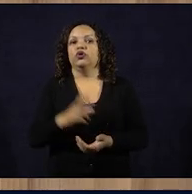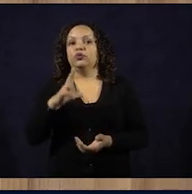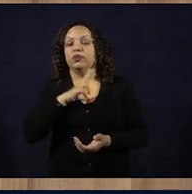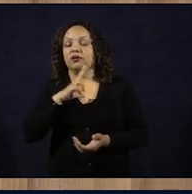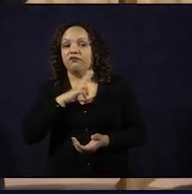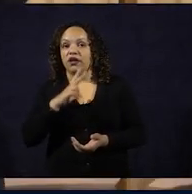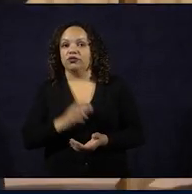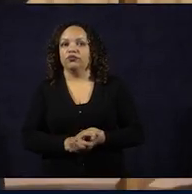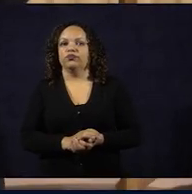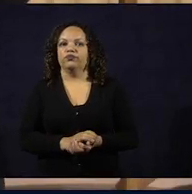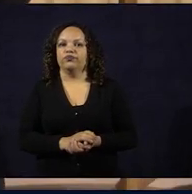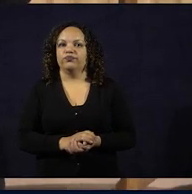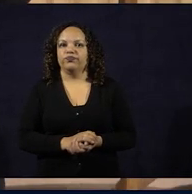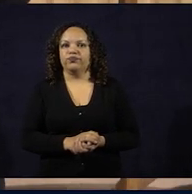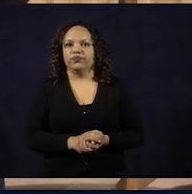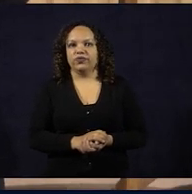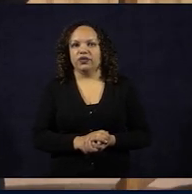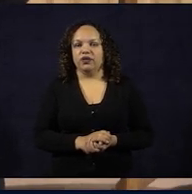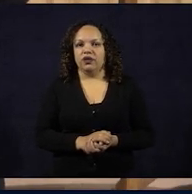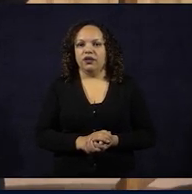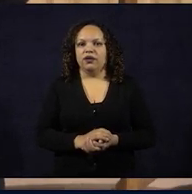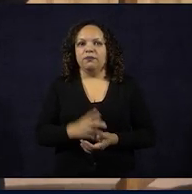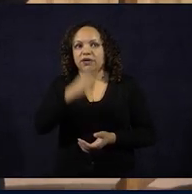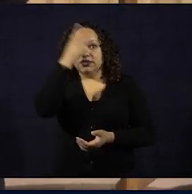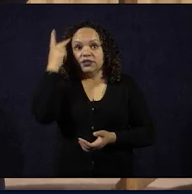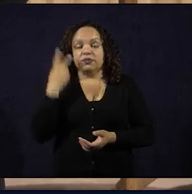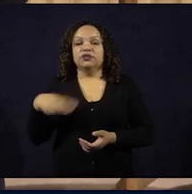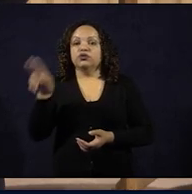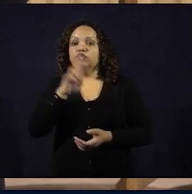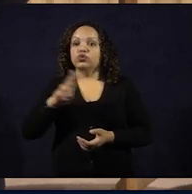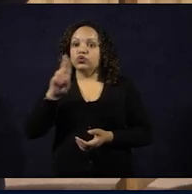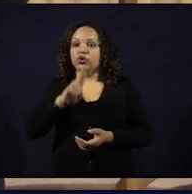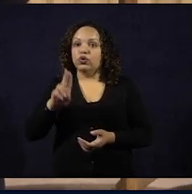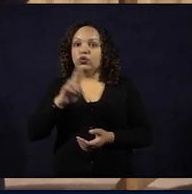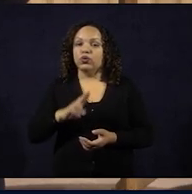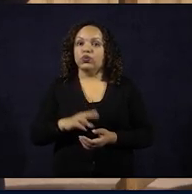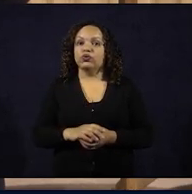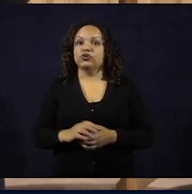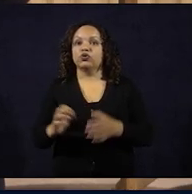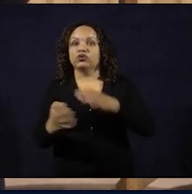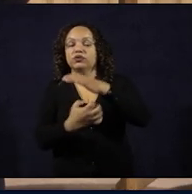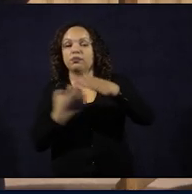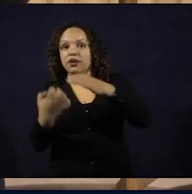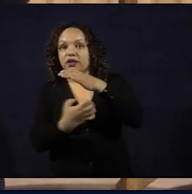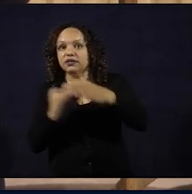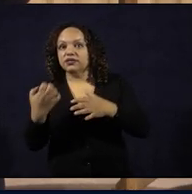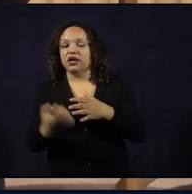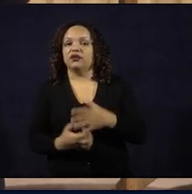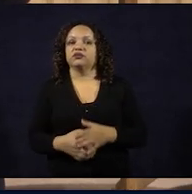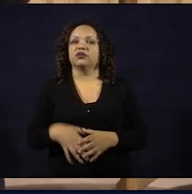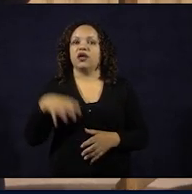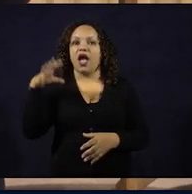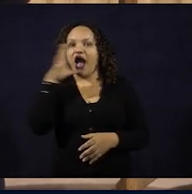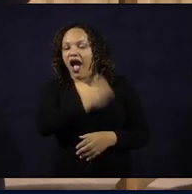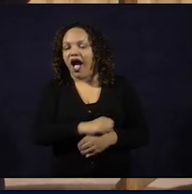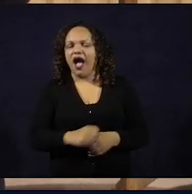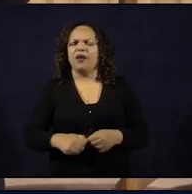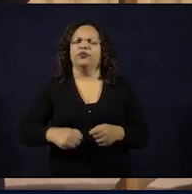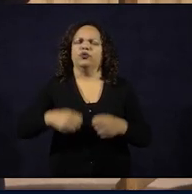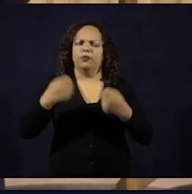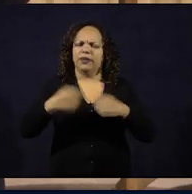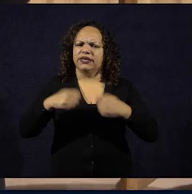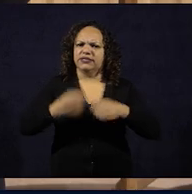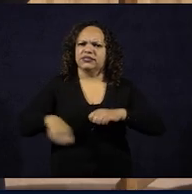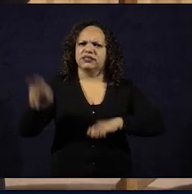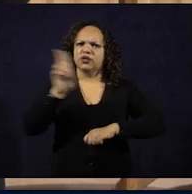previsto no leilão e para o usuário para os empresários que vão estar cada vez mais rapidamente utilizando e adotando a rede